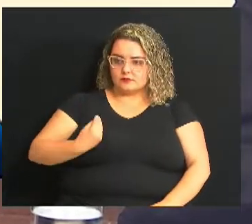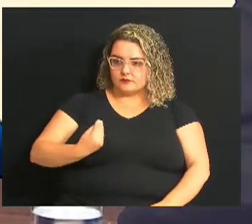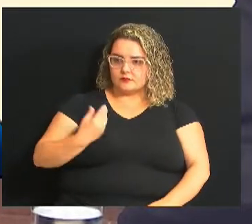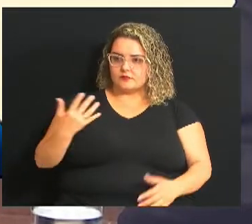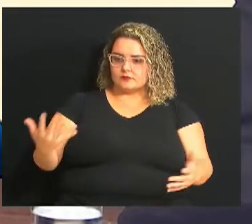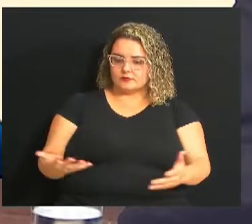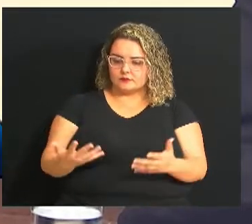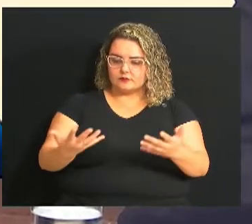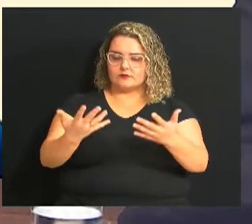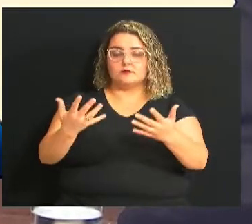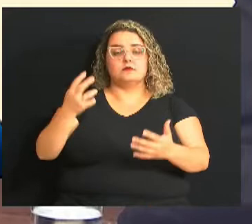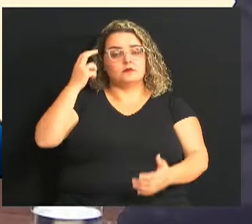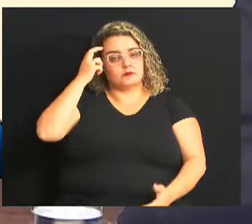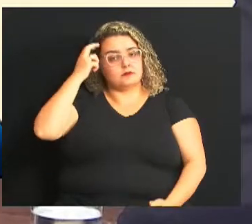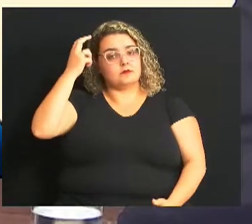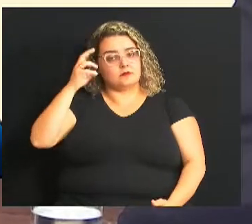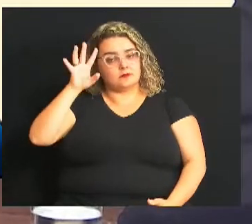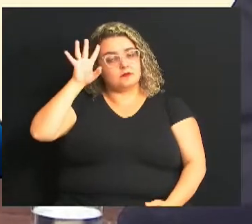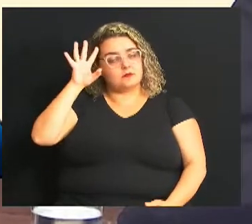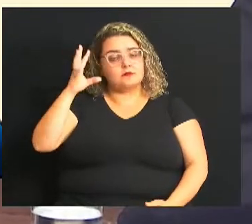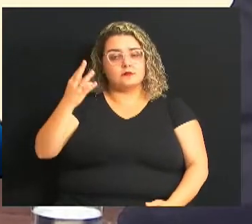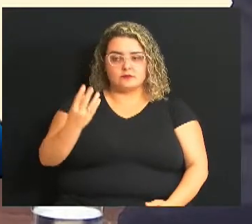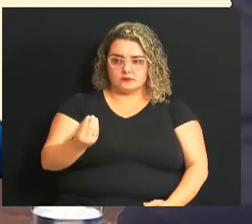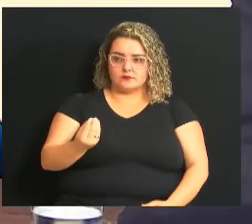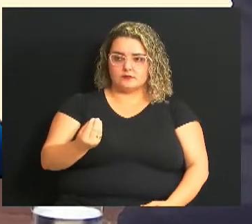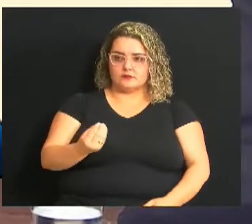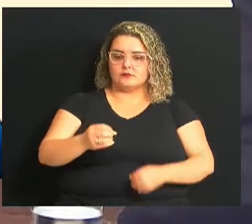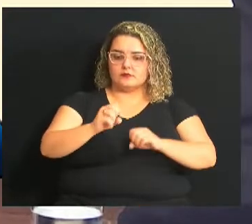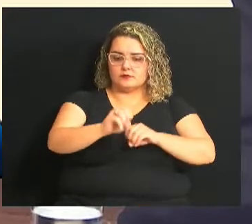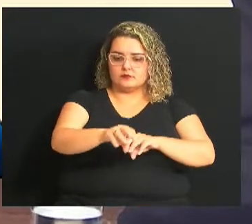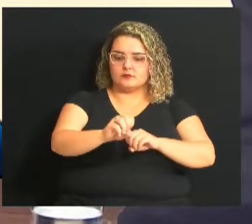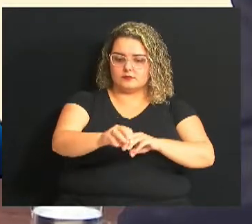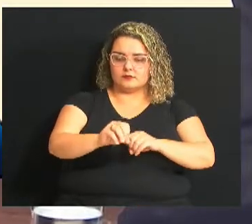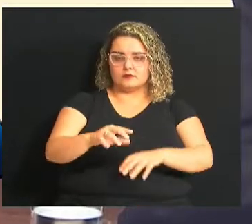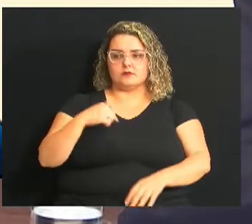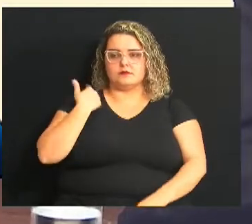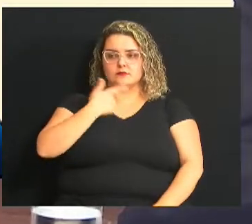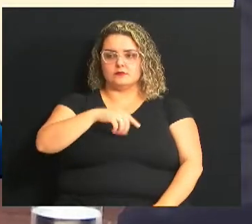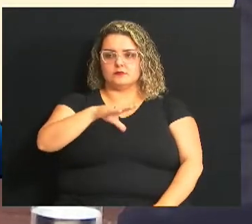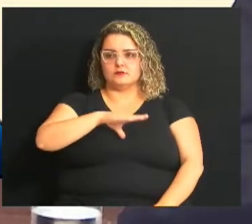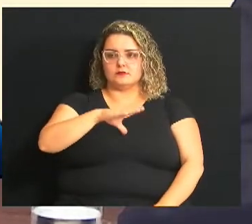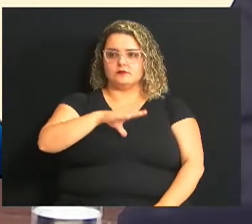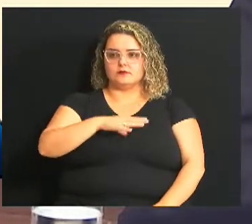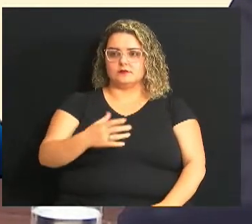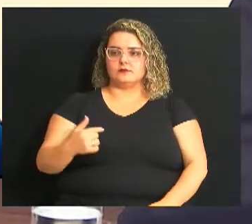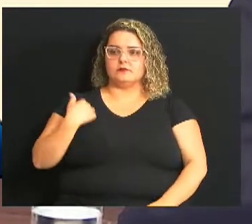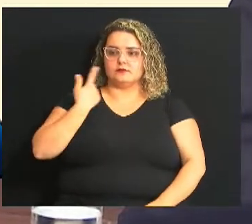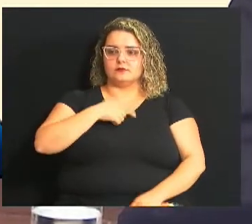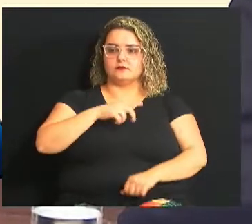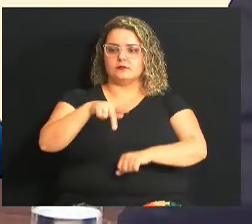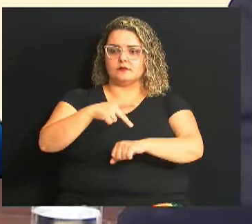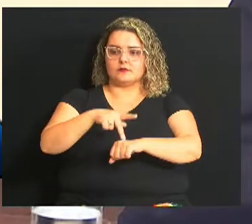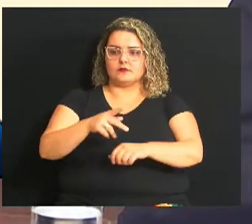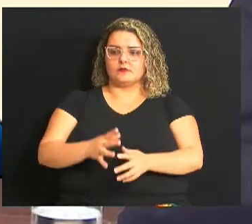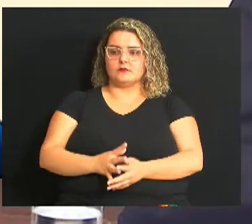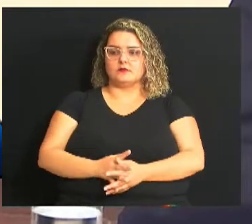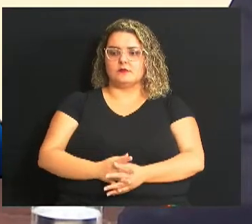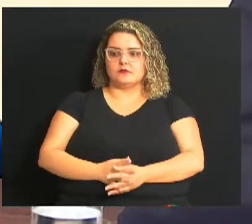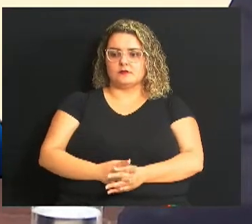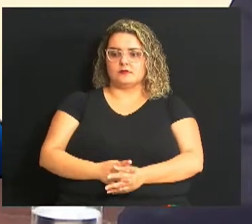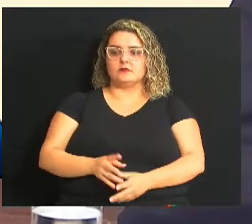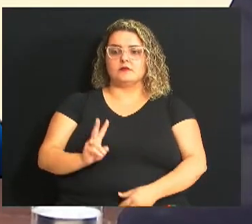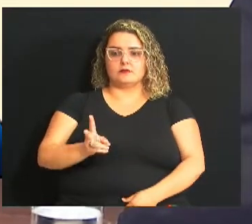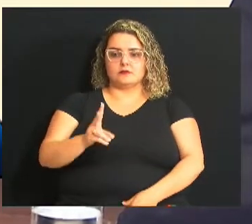sua sabedoria, o seu conhecimento à educação do nosso município e do nosso país. E é sempre